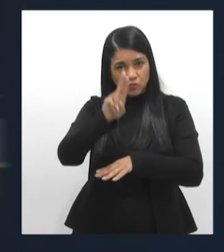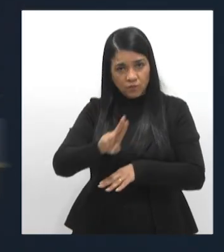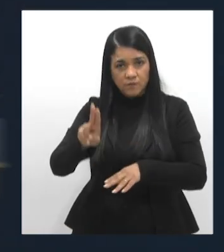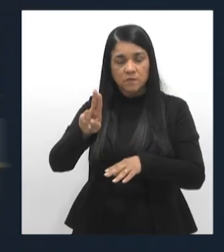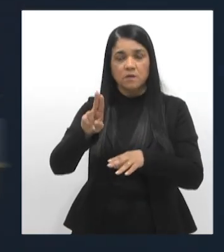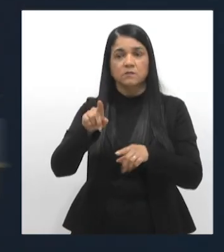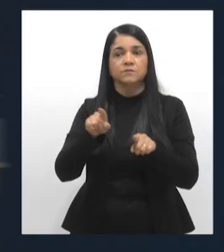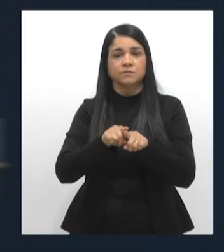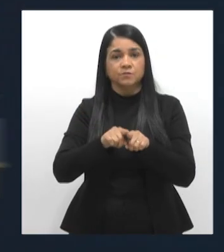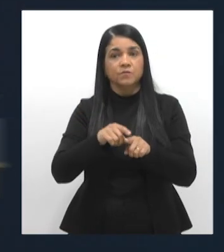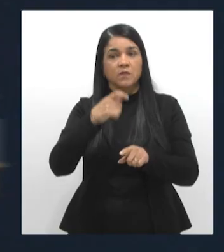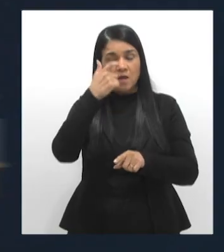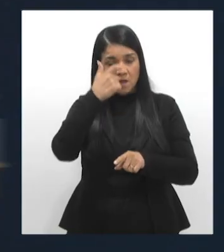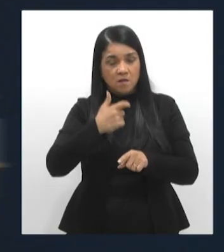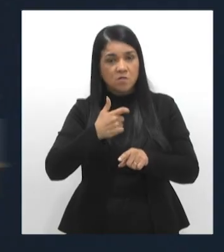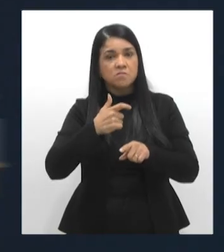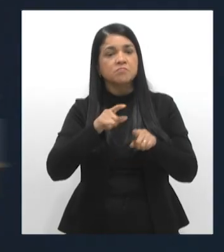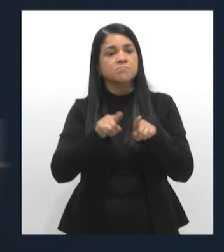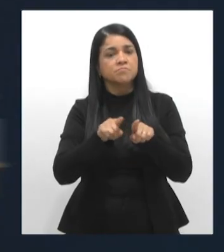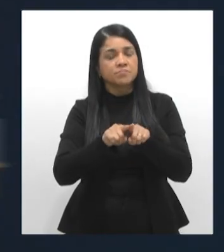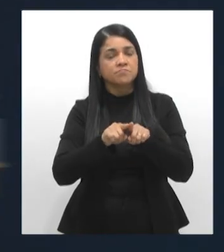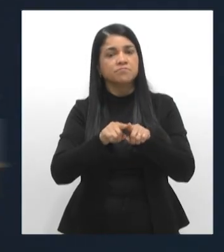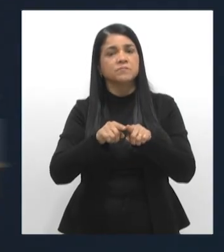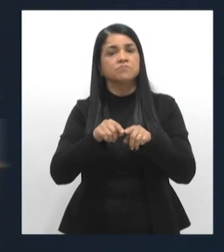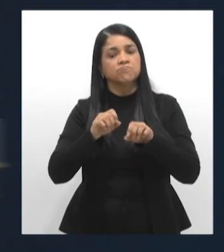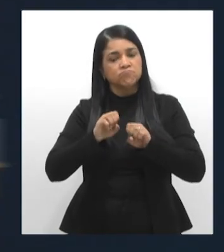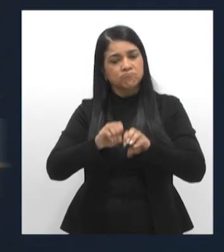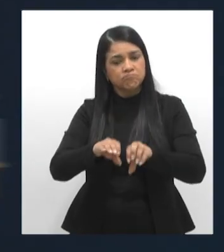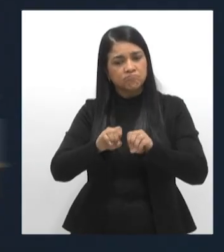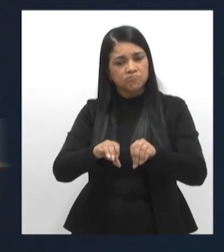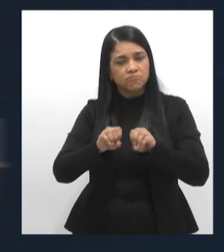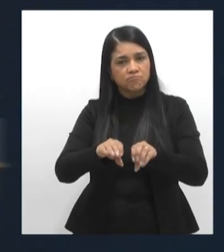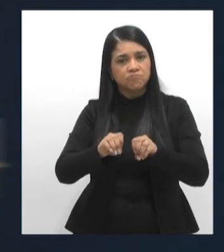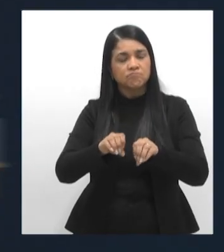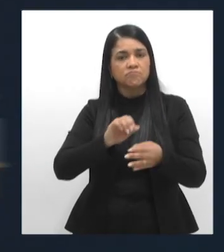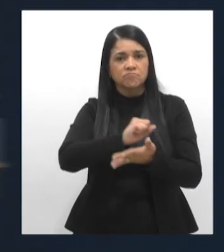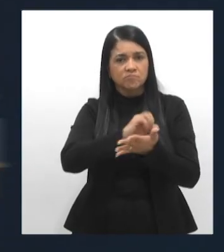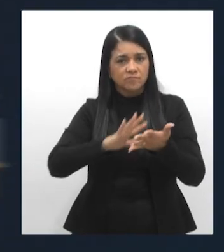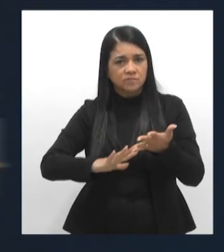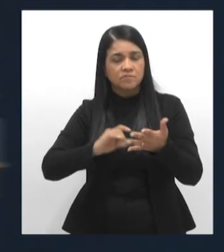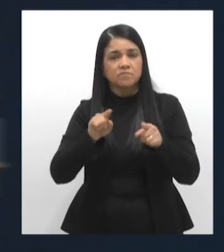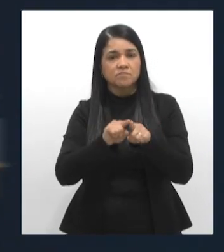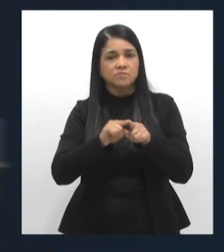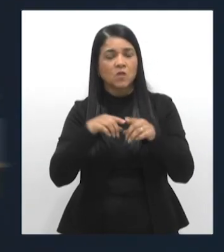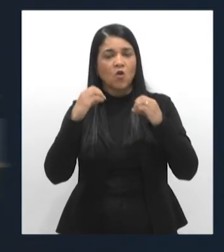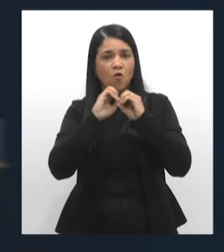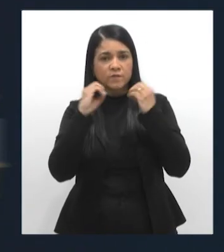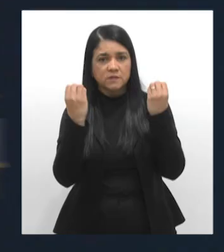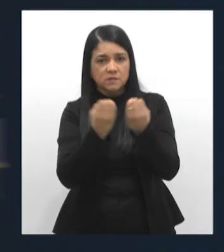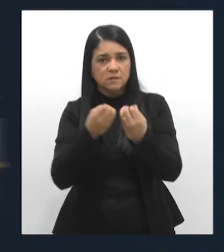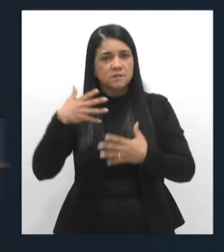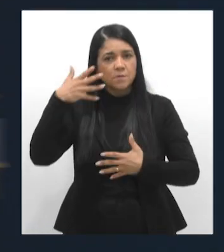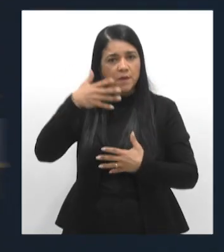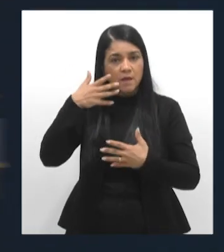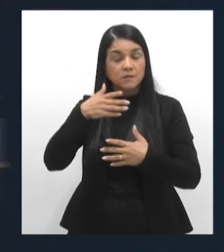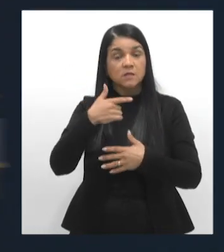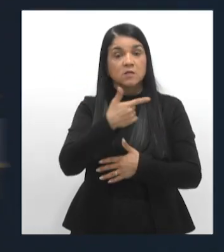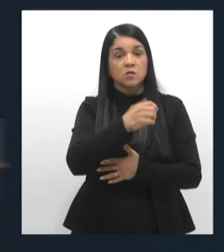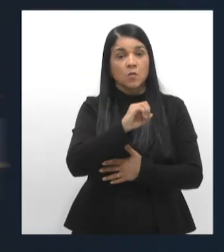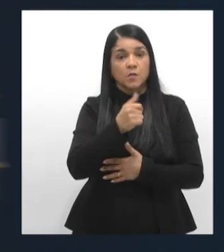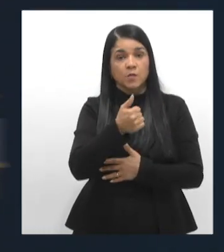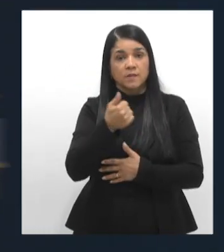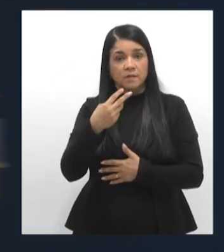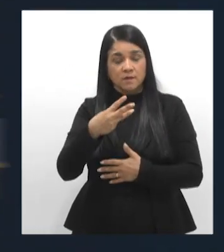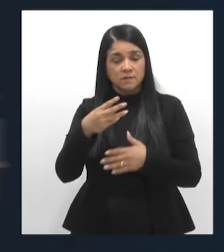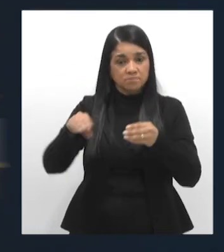Ministrei muitas atividades de curta duração, como oficinas e palestras, e, desde 2013,